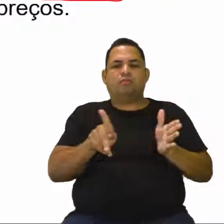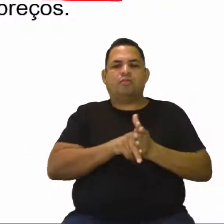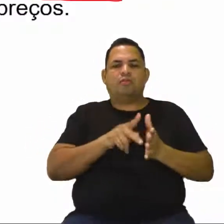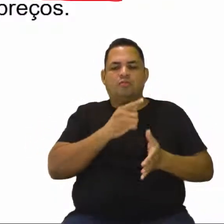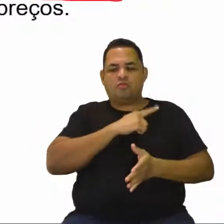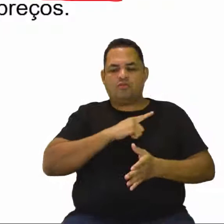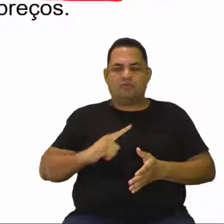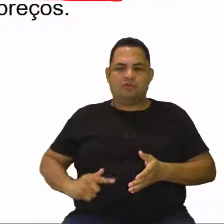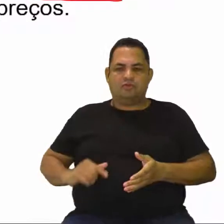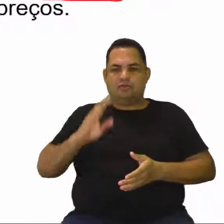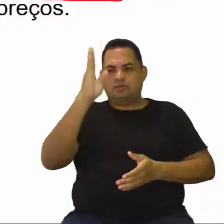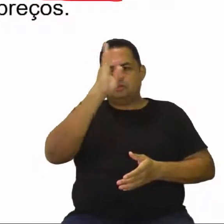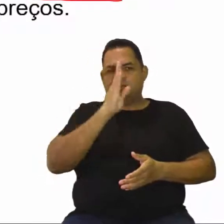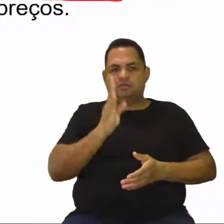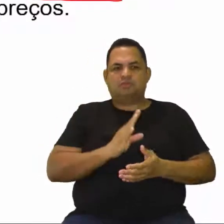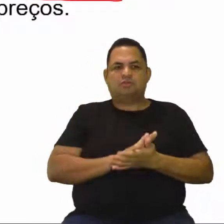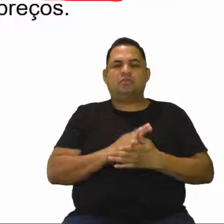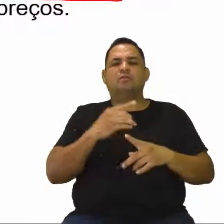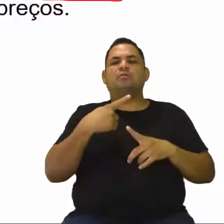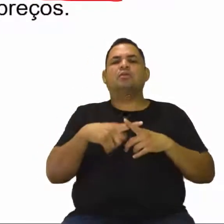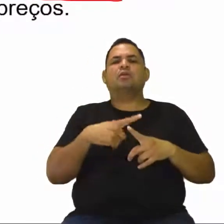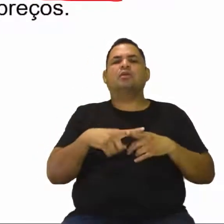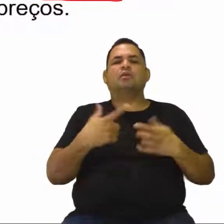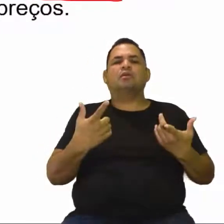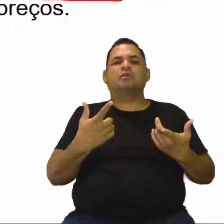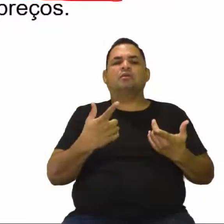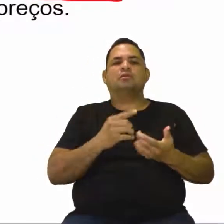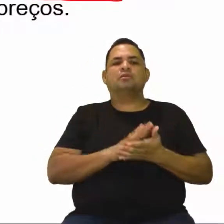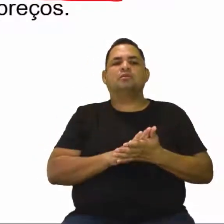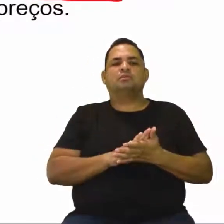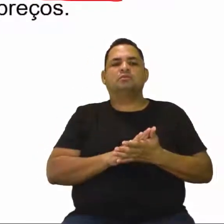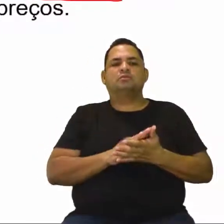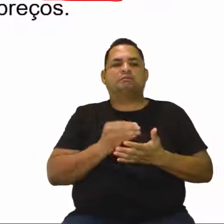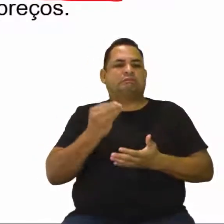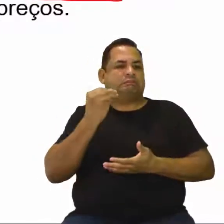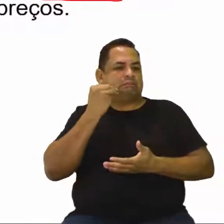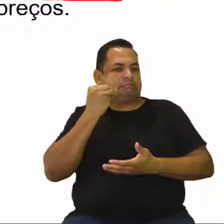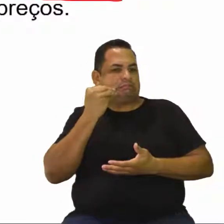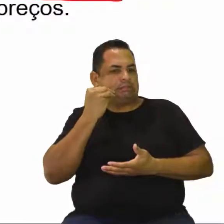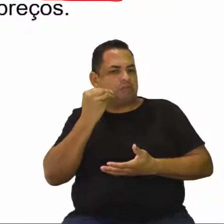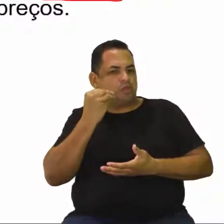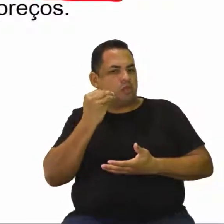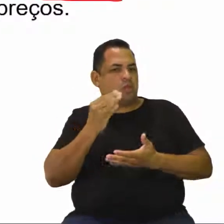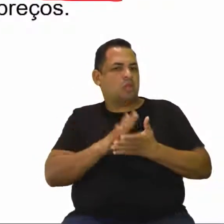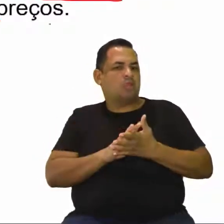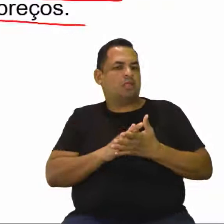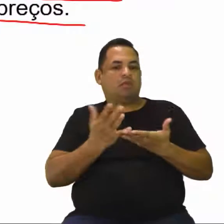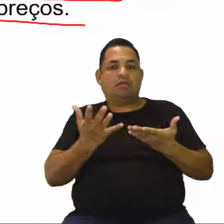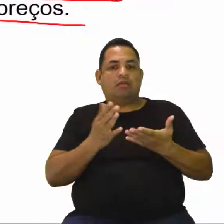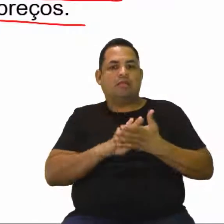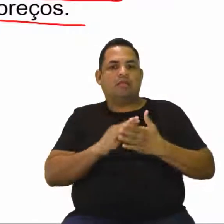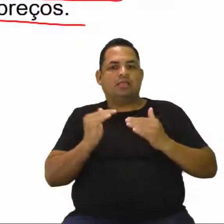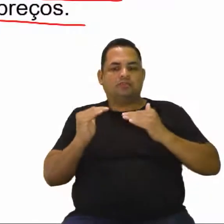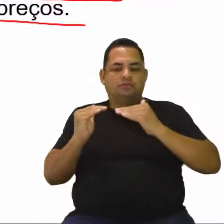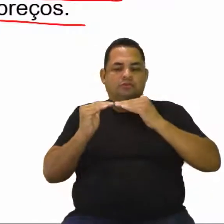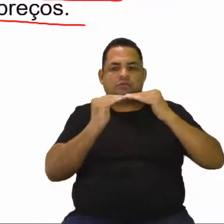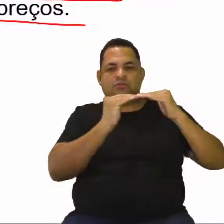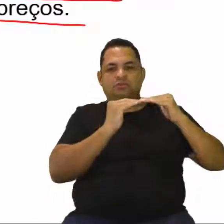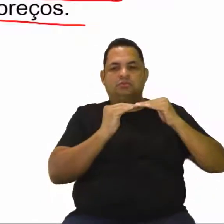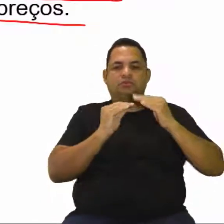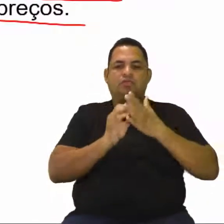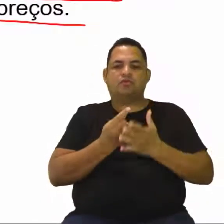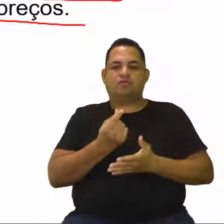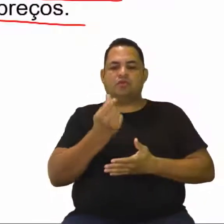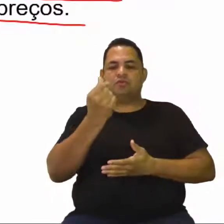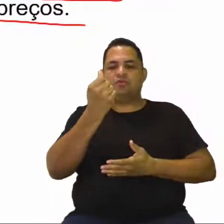brasileiro. Por quê, professor? Uma tentativa desesperada para estabilizar o preço no mercado